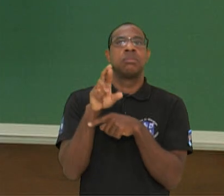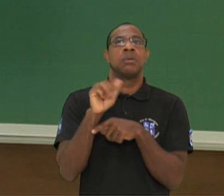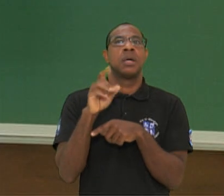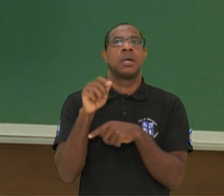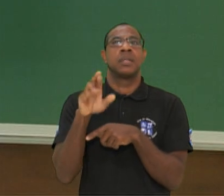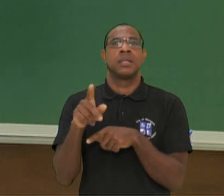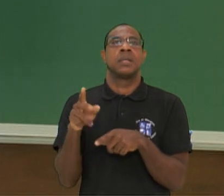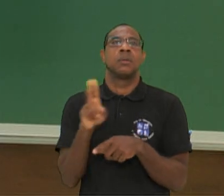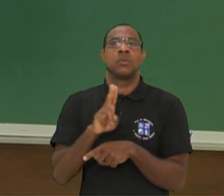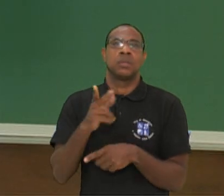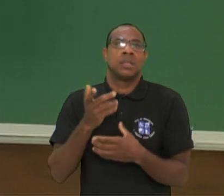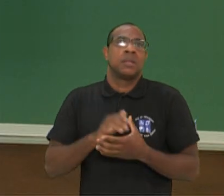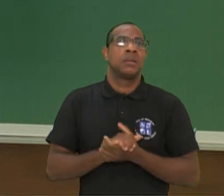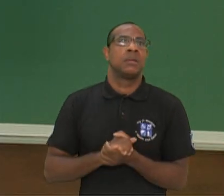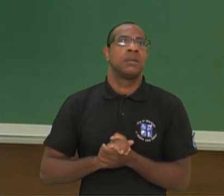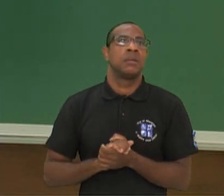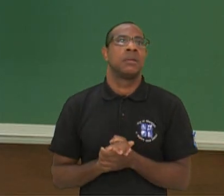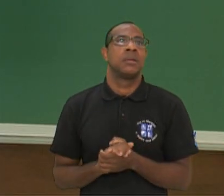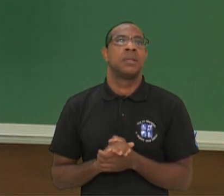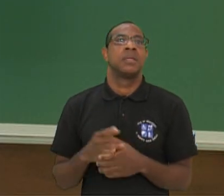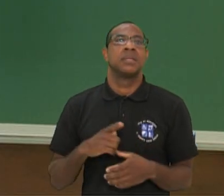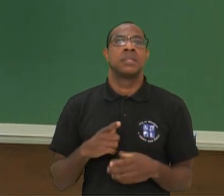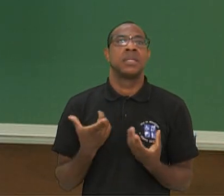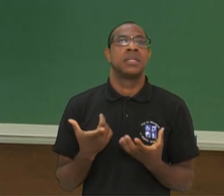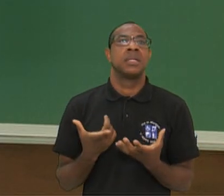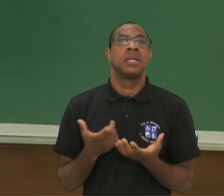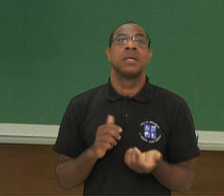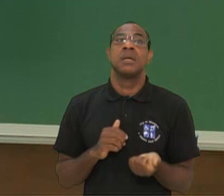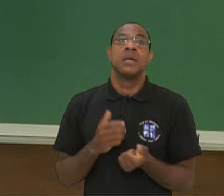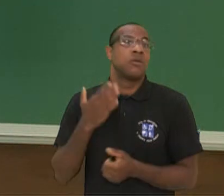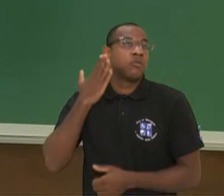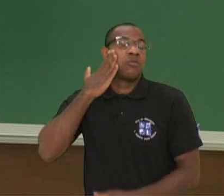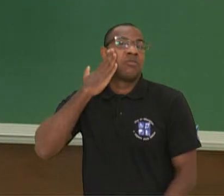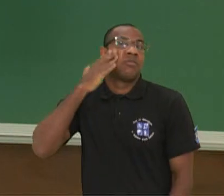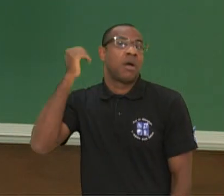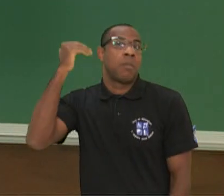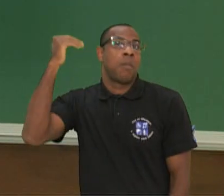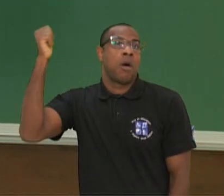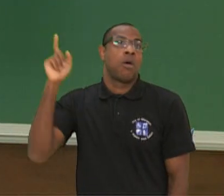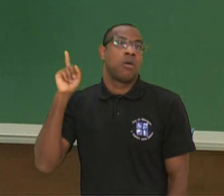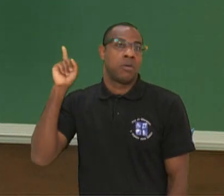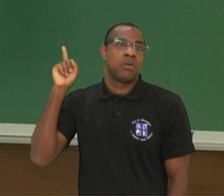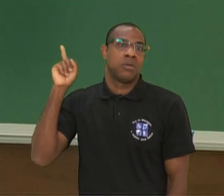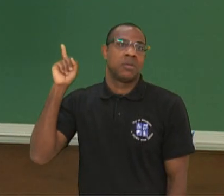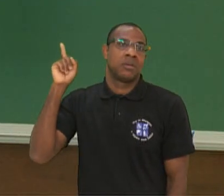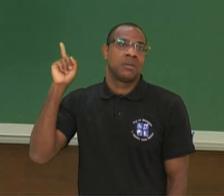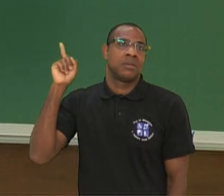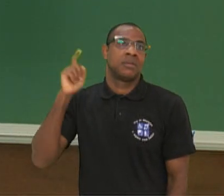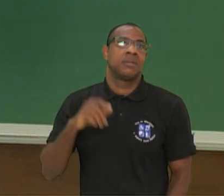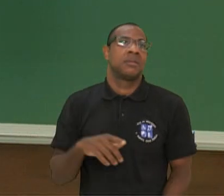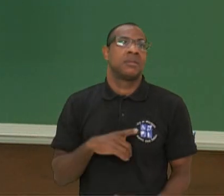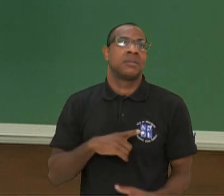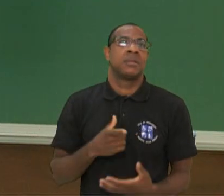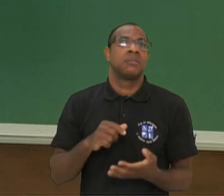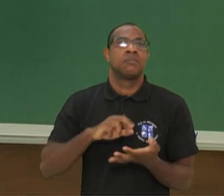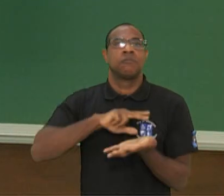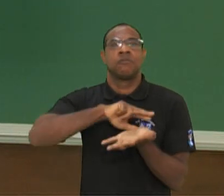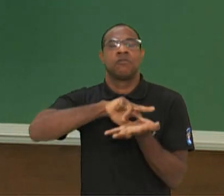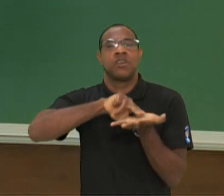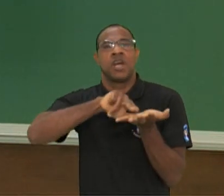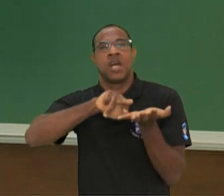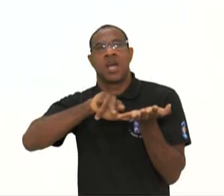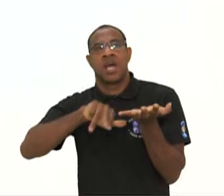real. Bem, existe grande tenista que a gente não pode deixar de falar, né? Dentre os